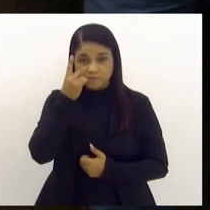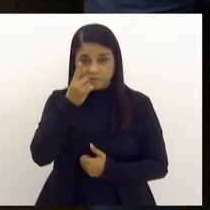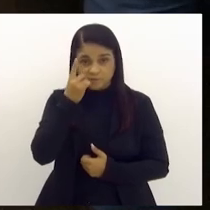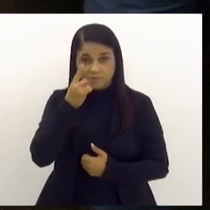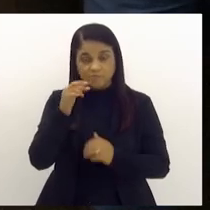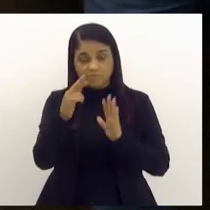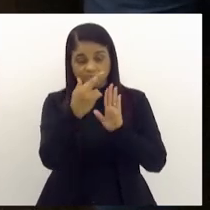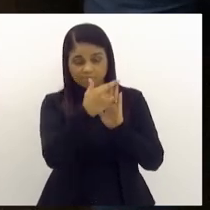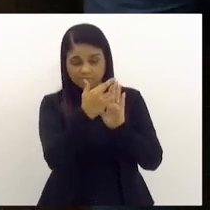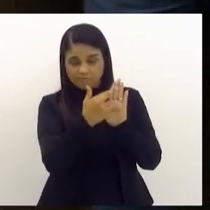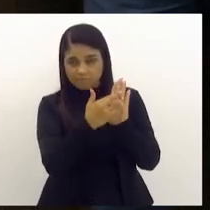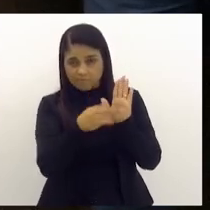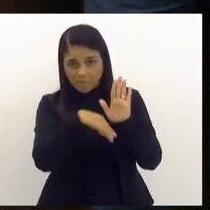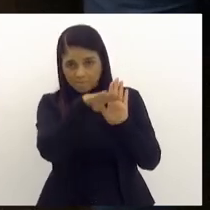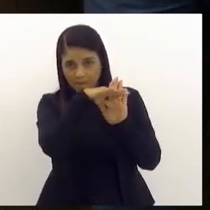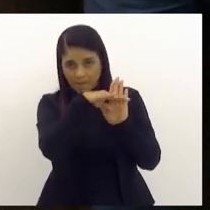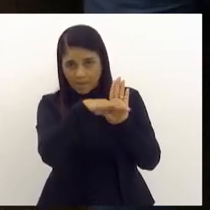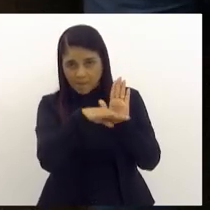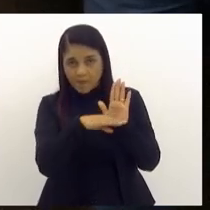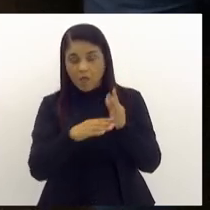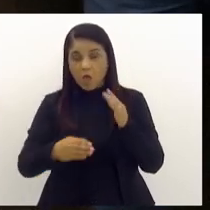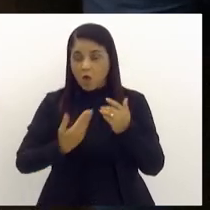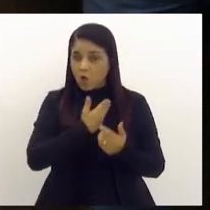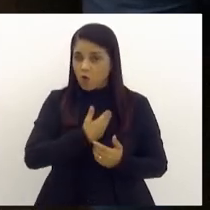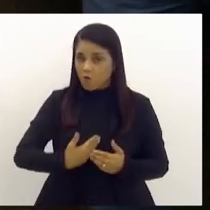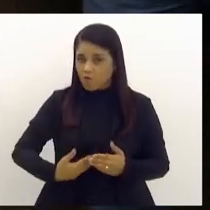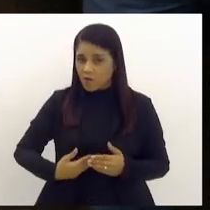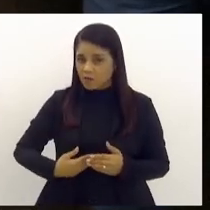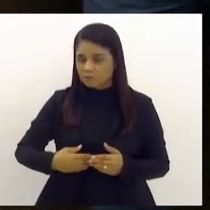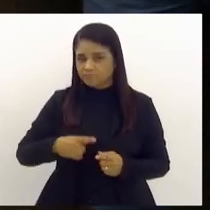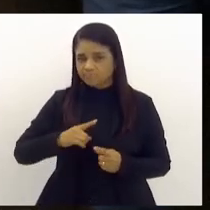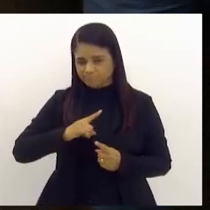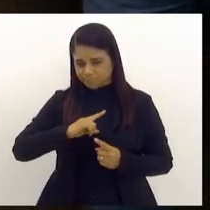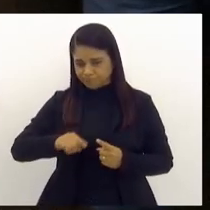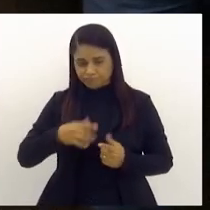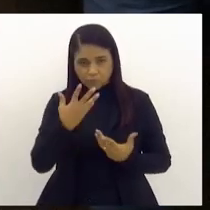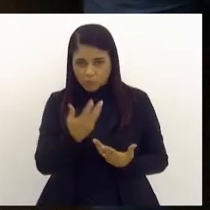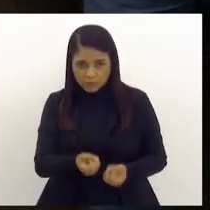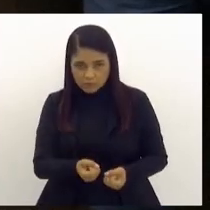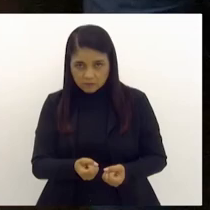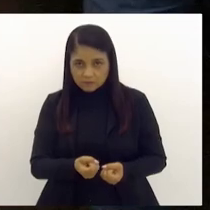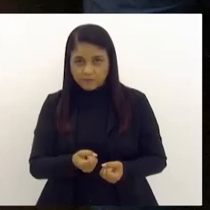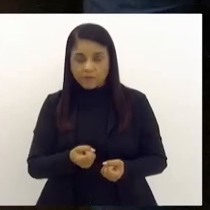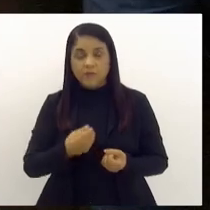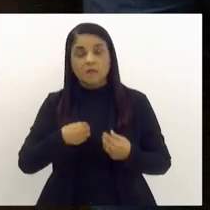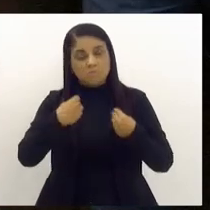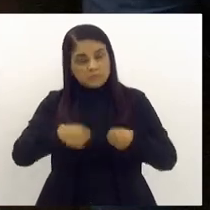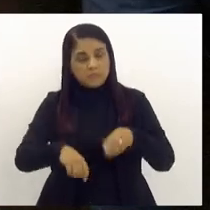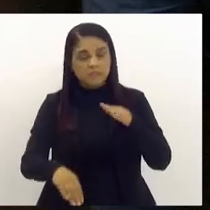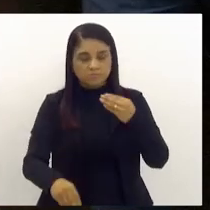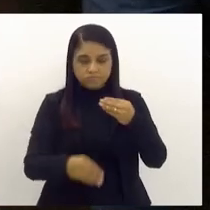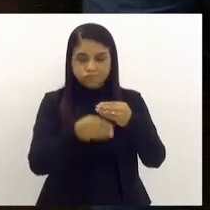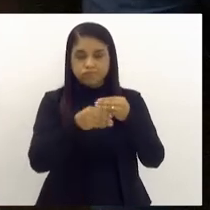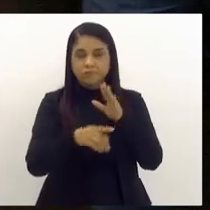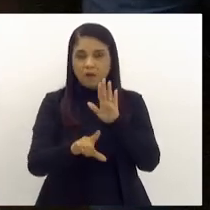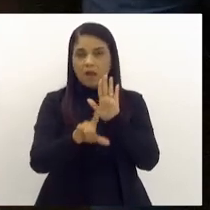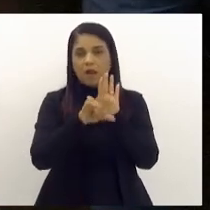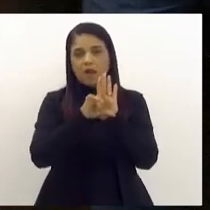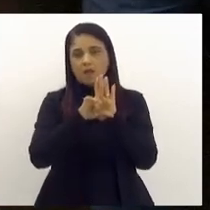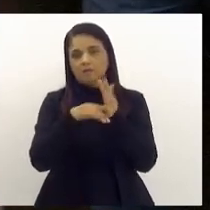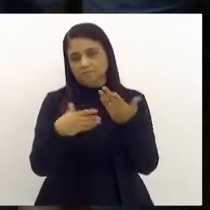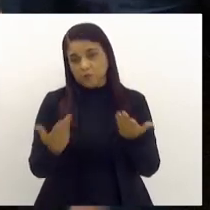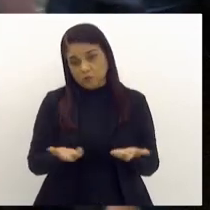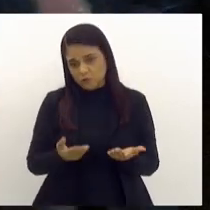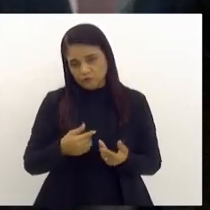esses requisitos, para que haja do governo uma recusa, deverão estar em lei complementar e hoje esses requisitos não